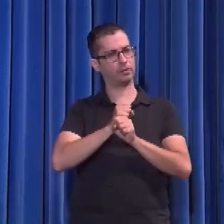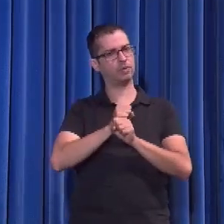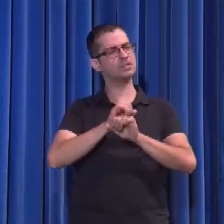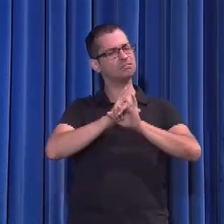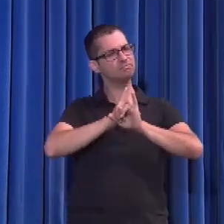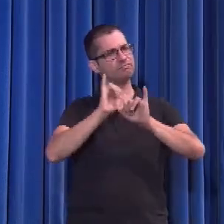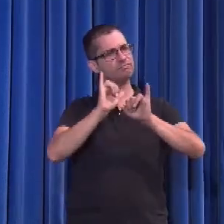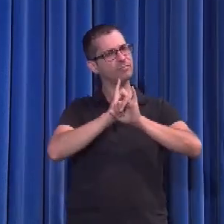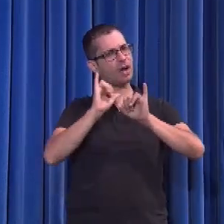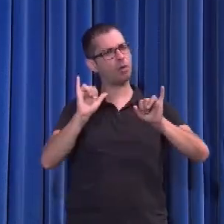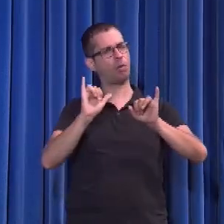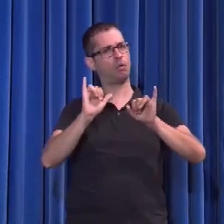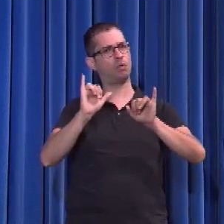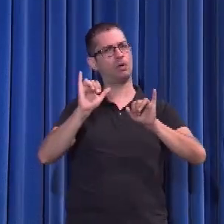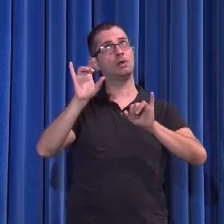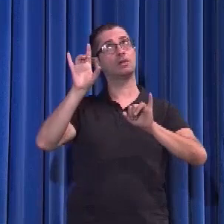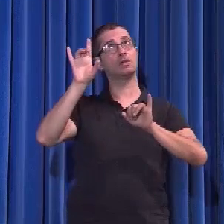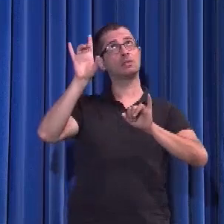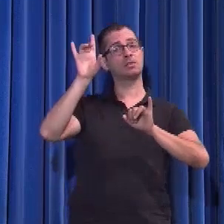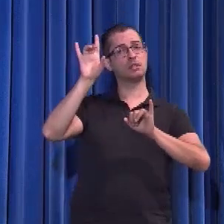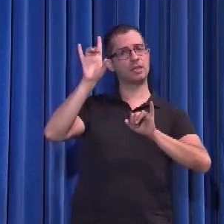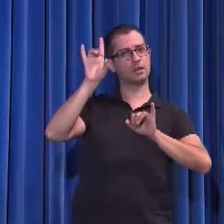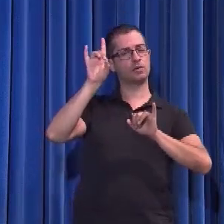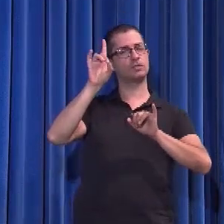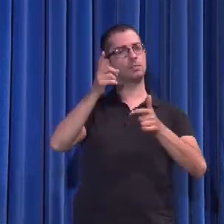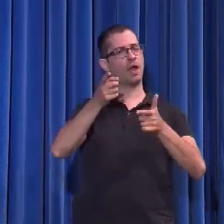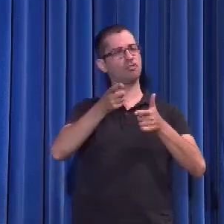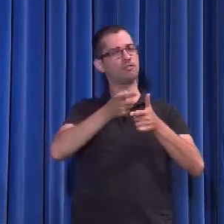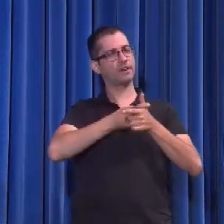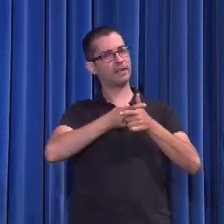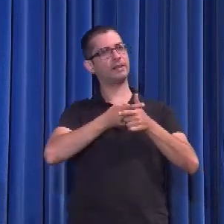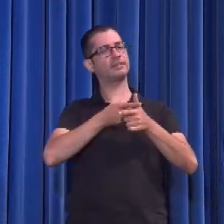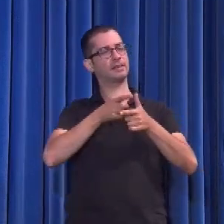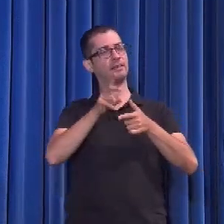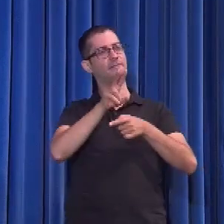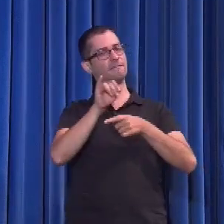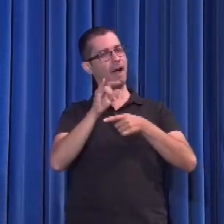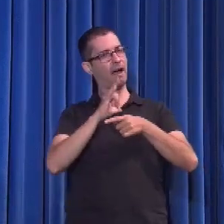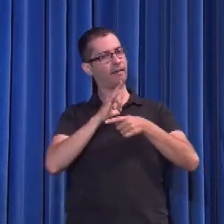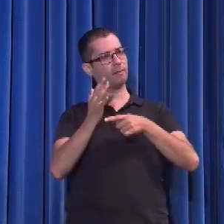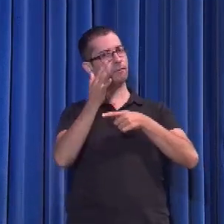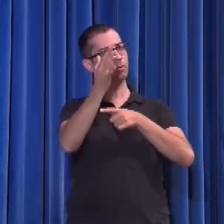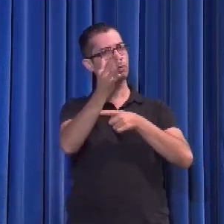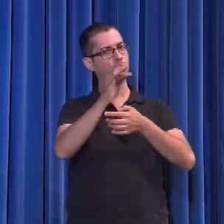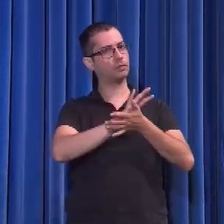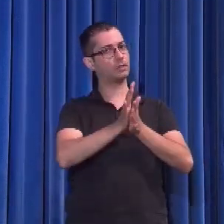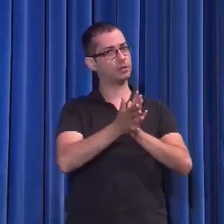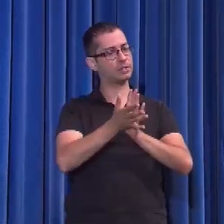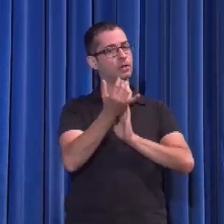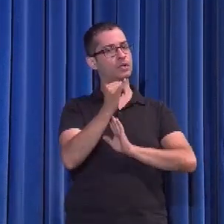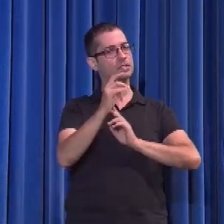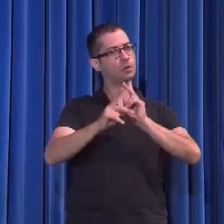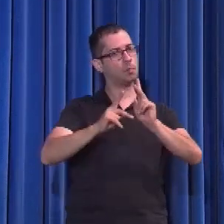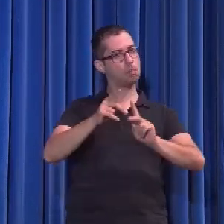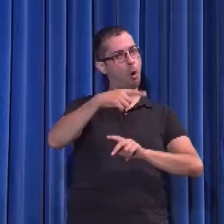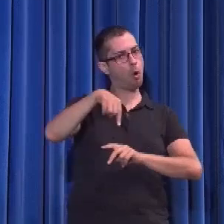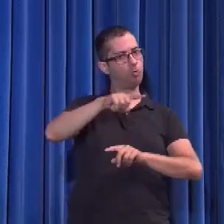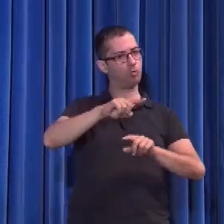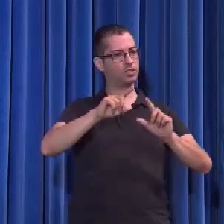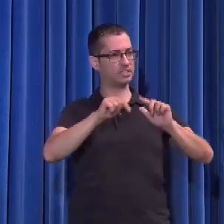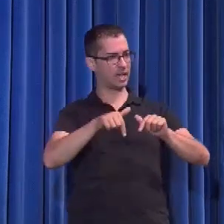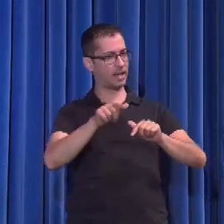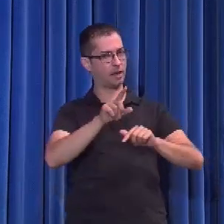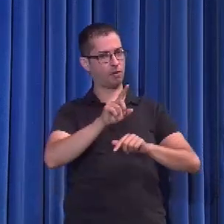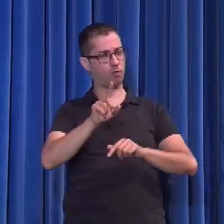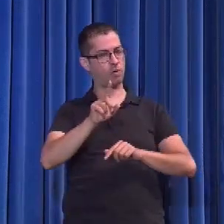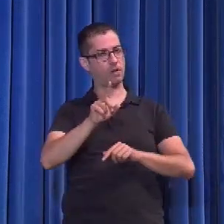com uma advertência sobre a destruição que se aproximava se a nação de Israel, especificamente